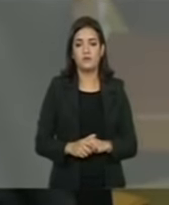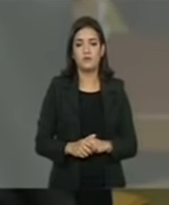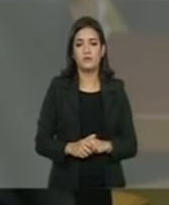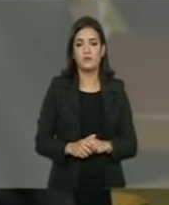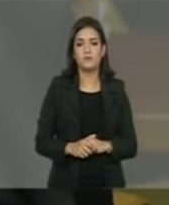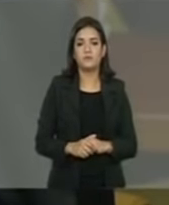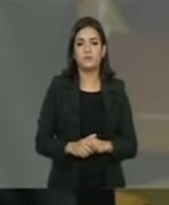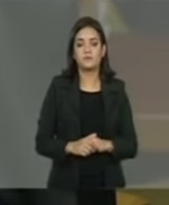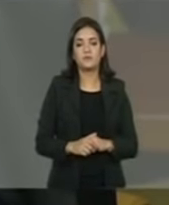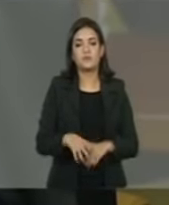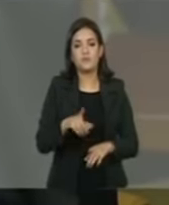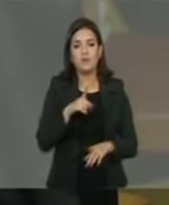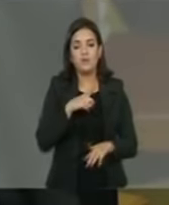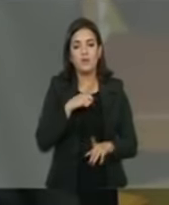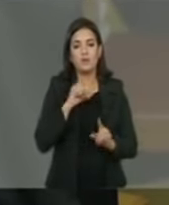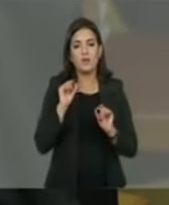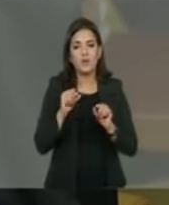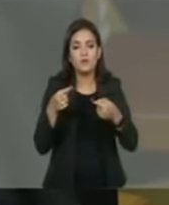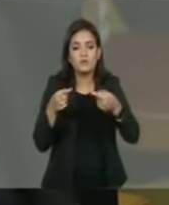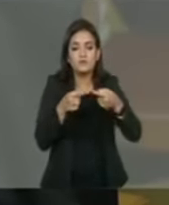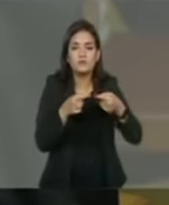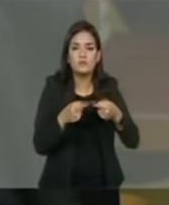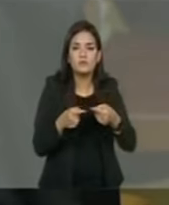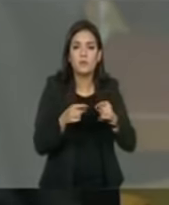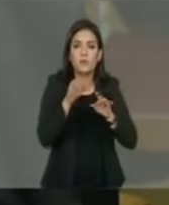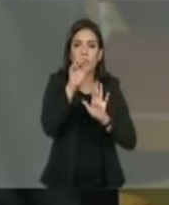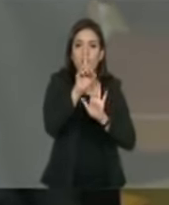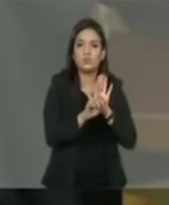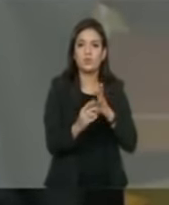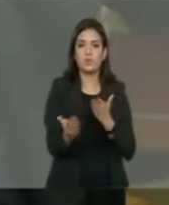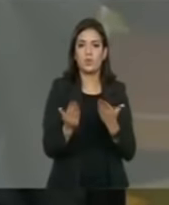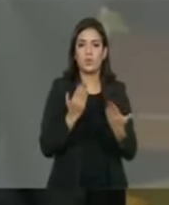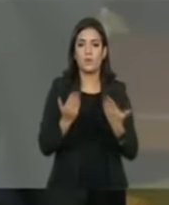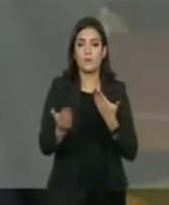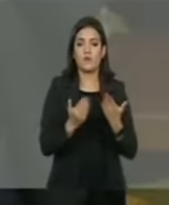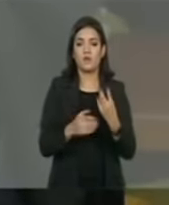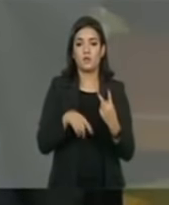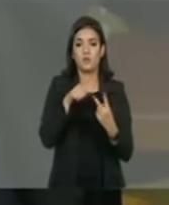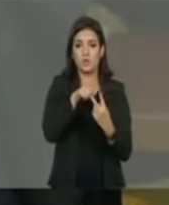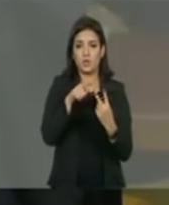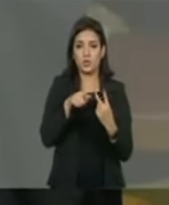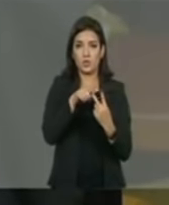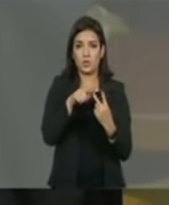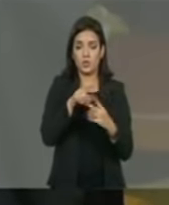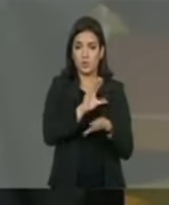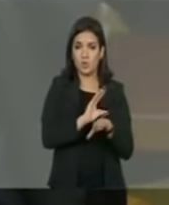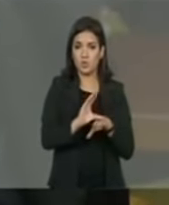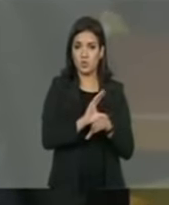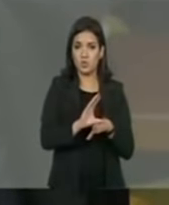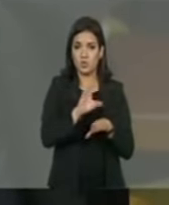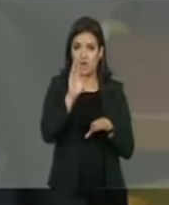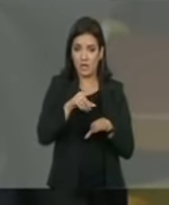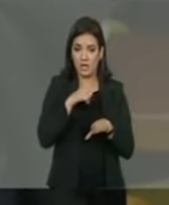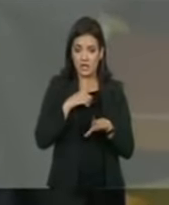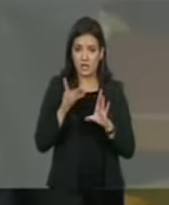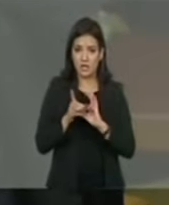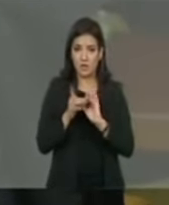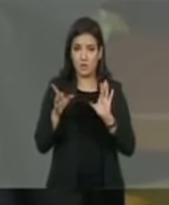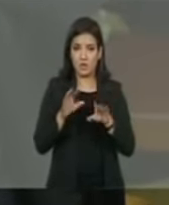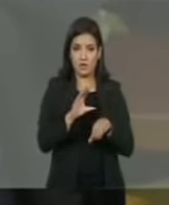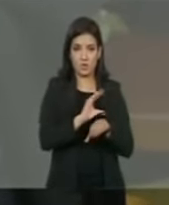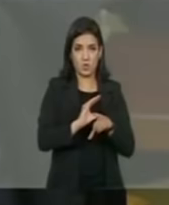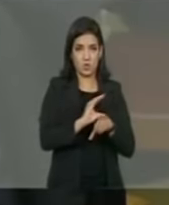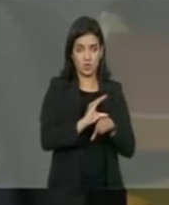encontra correspondência no plano do direito comparado em duas constituições democráticas na constituição da república